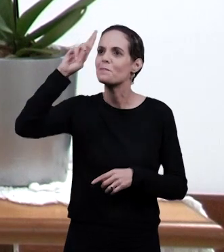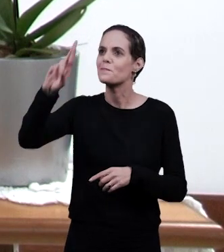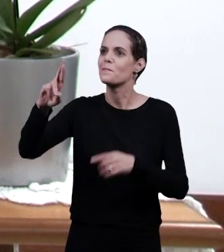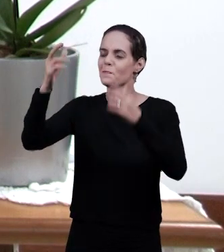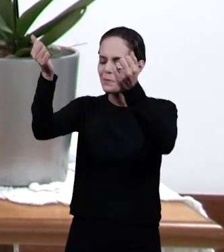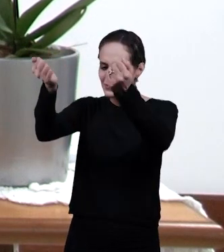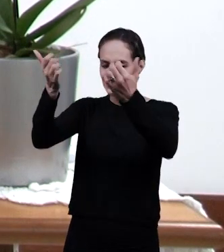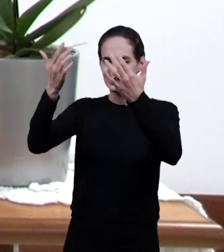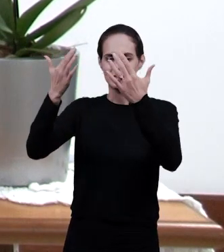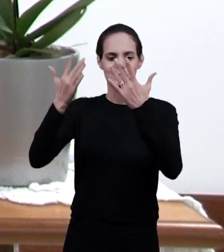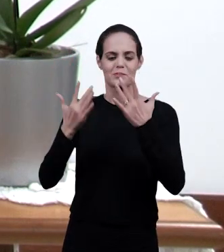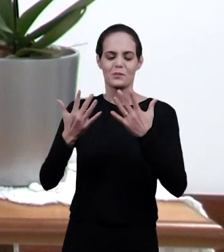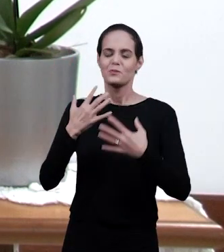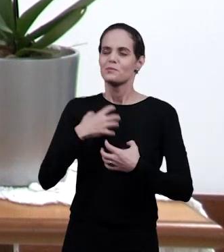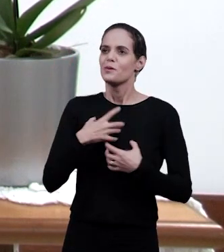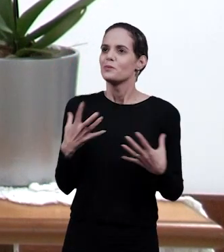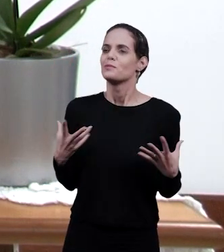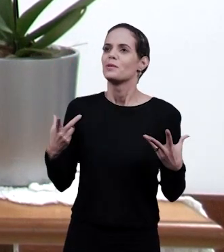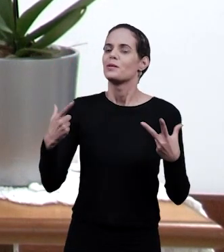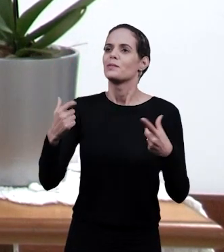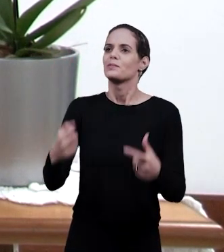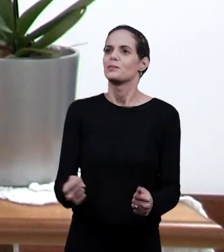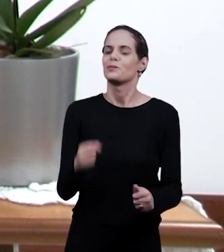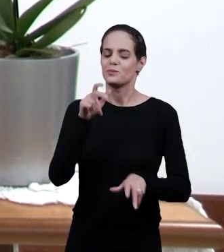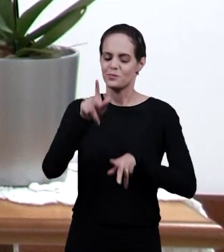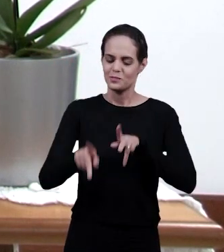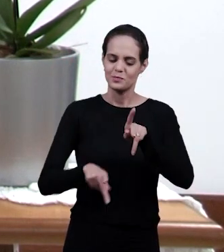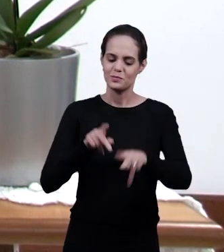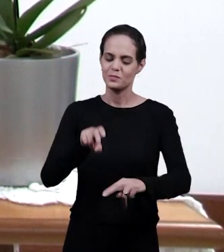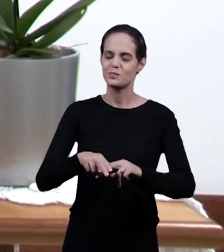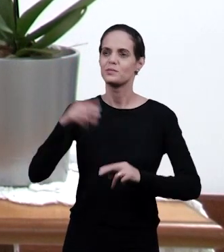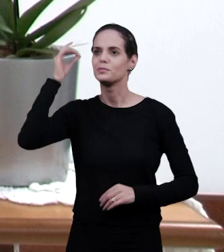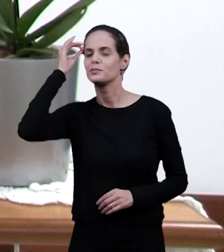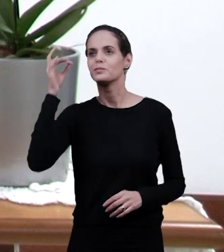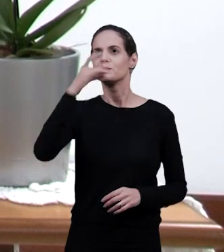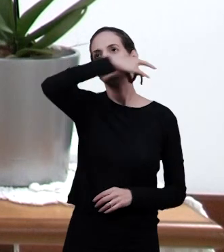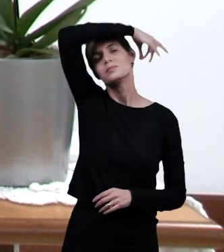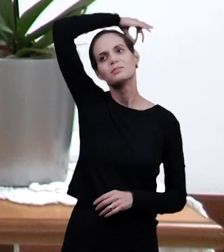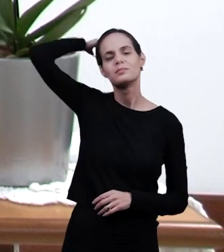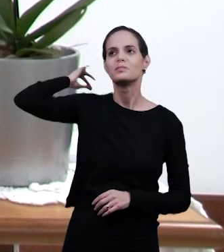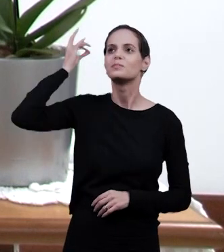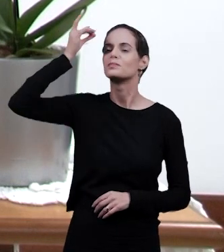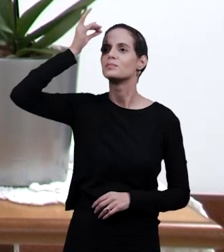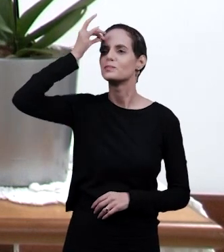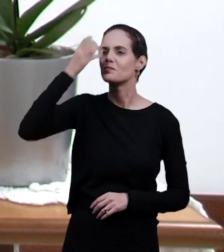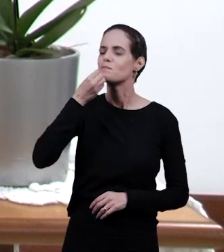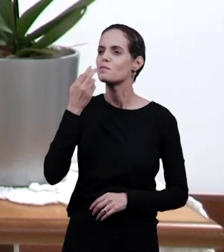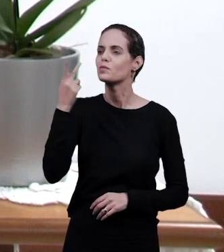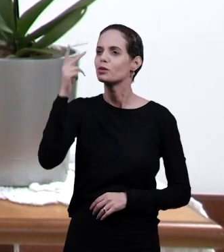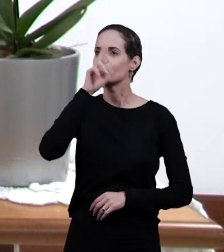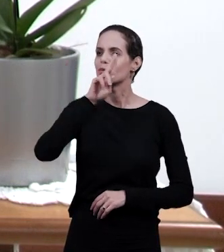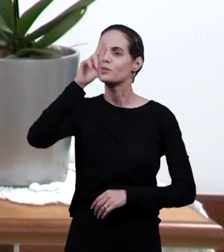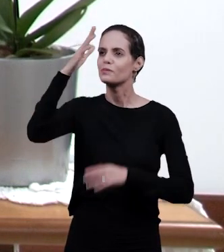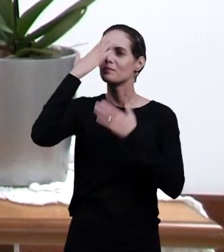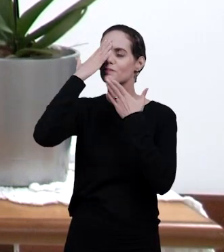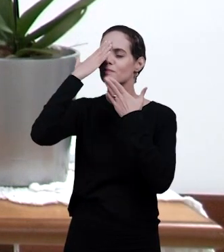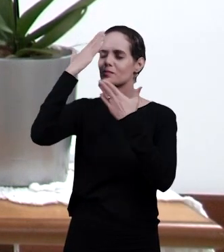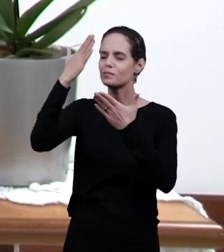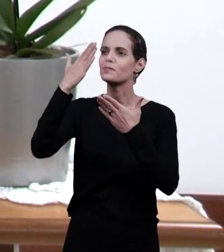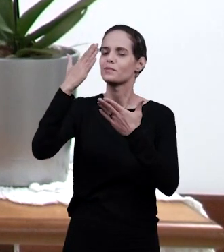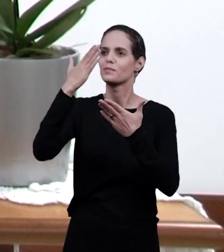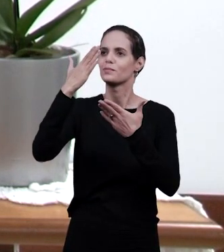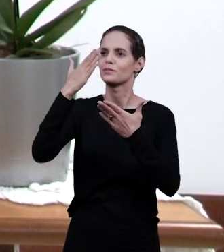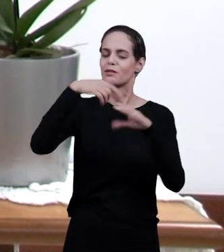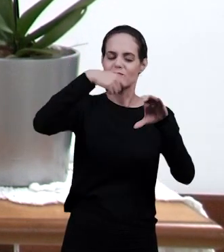somos surpreendidos por aquilo que Tu está realizando no meio do Teu povo através do Teu Espírito Santo. Seja bendito o Teu